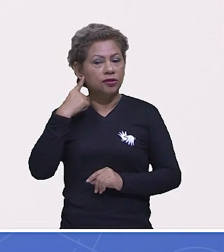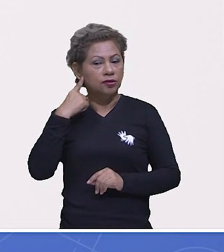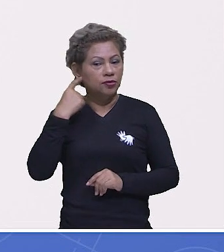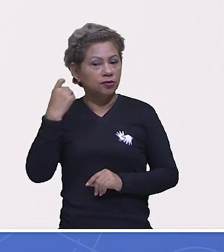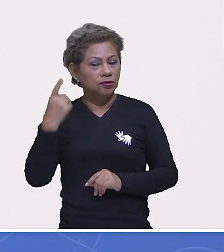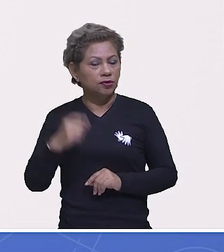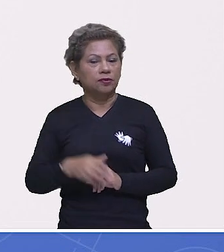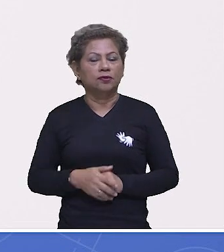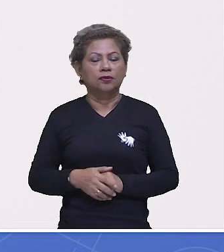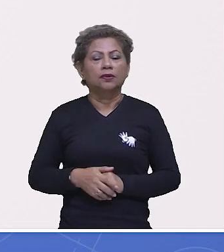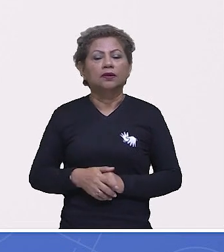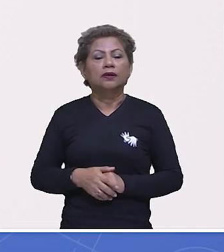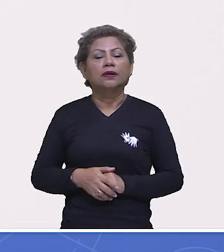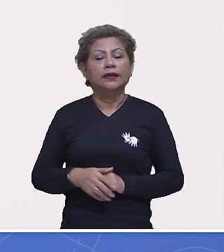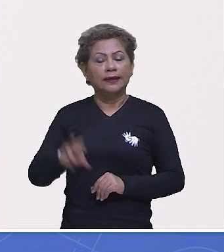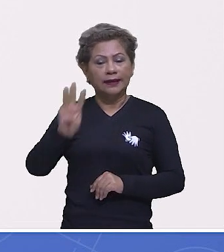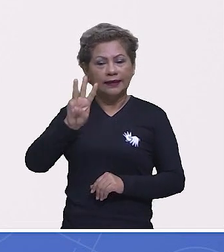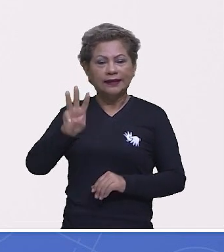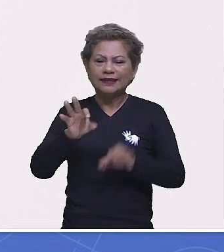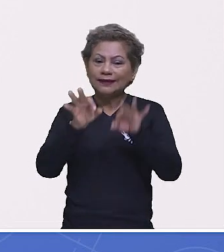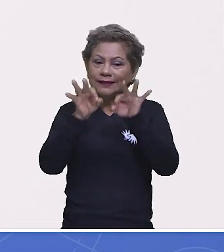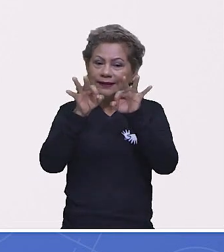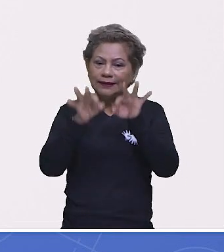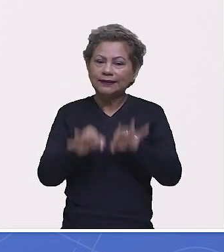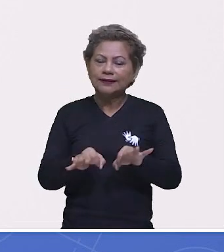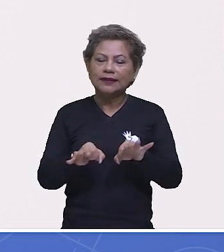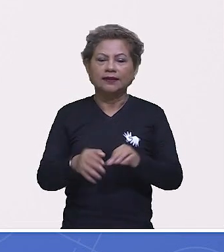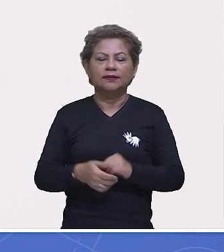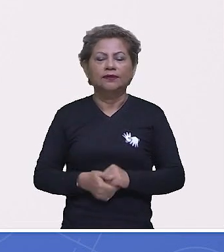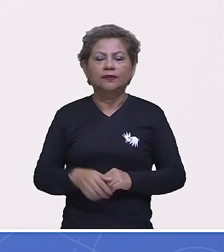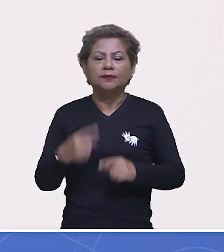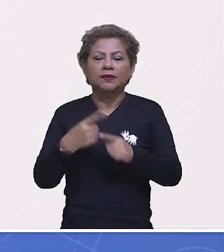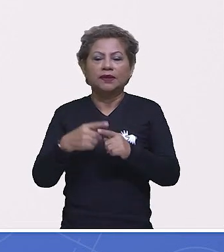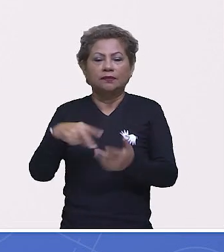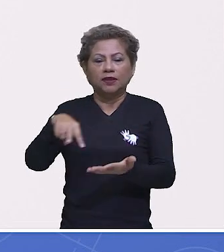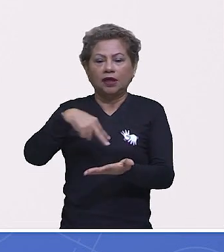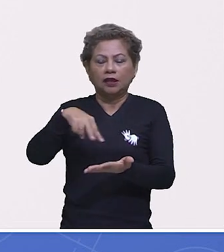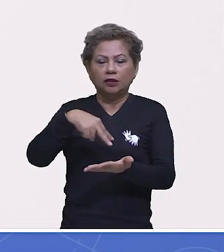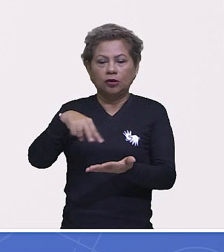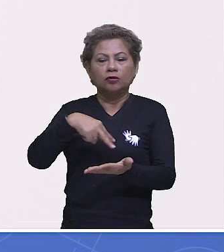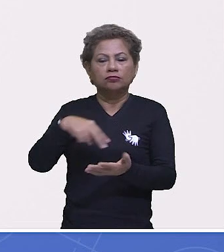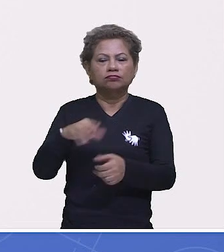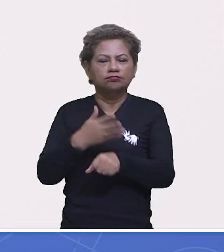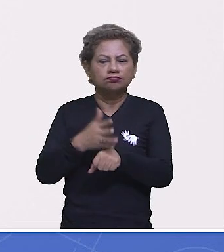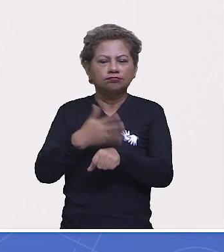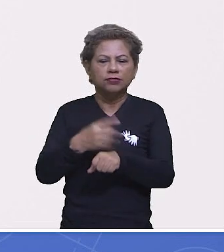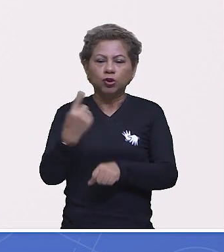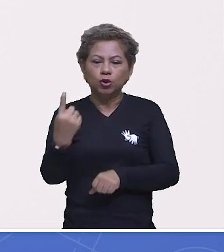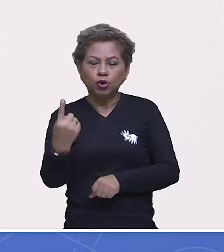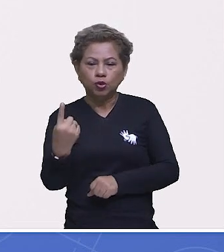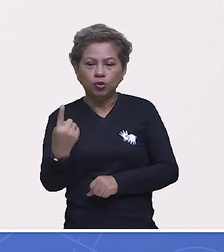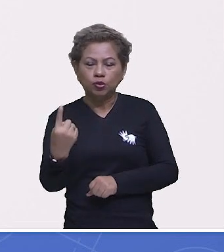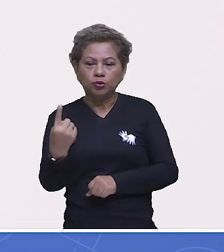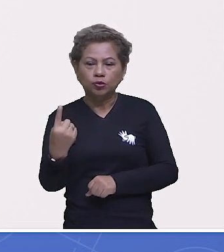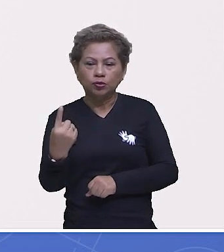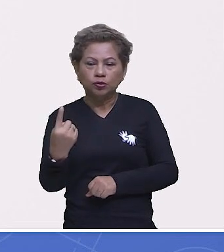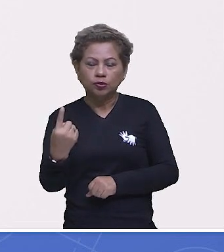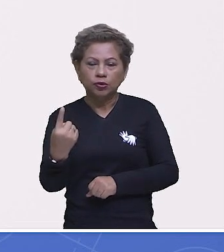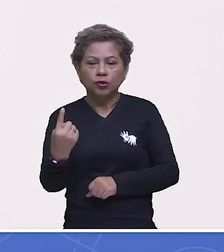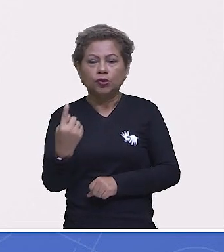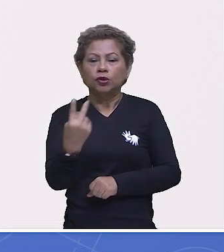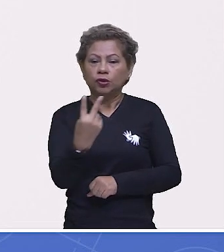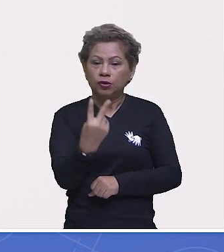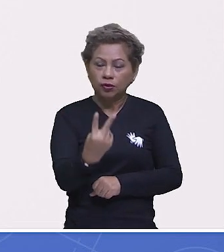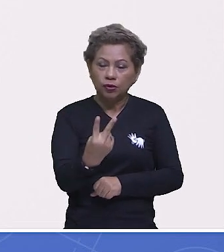a afirmativa 3 está correta, pois a dança pode ser praticada individualmente, em